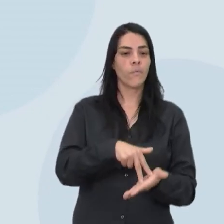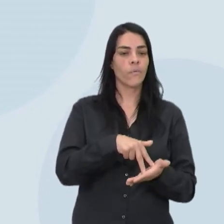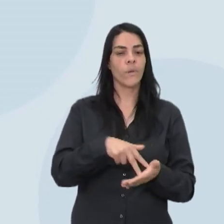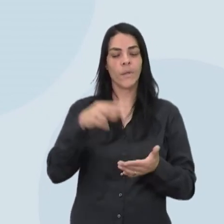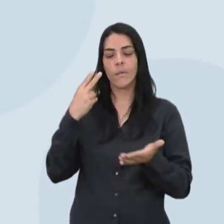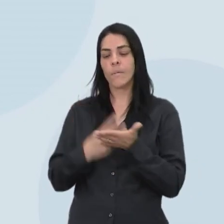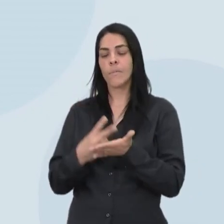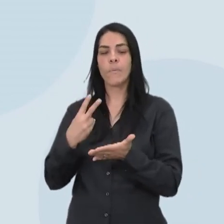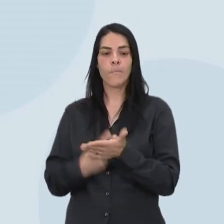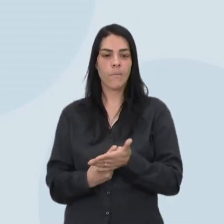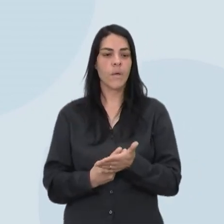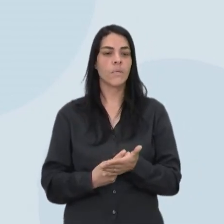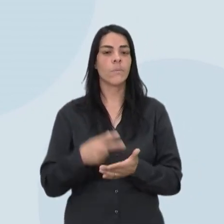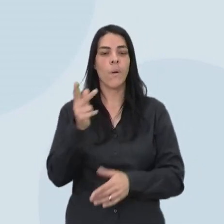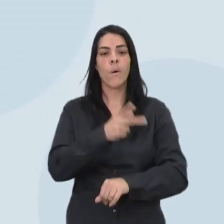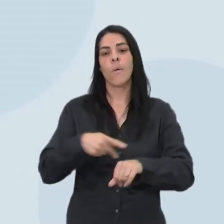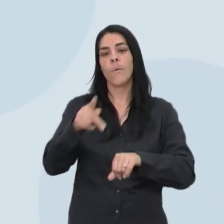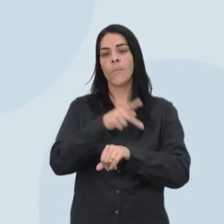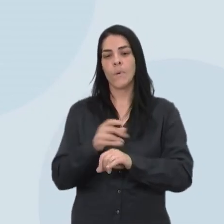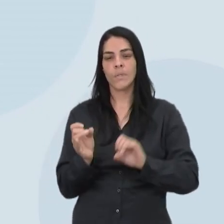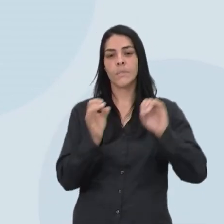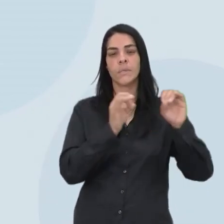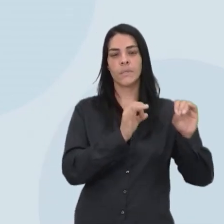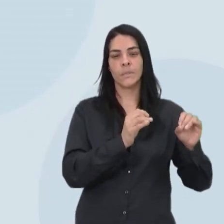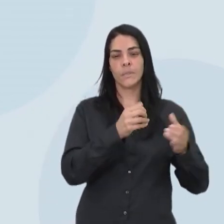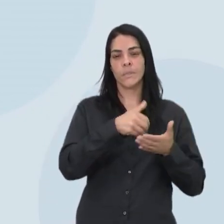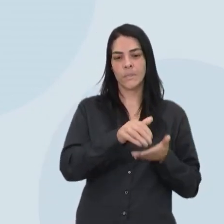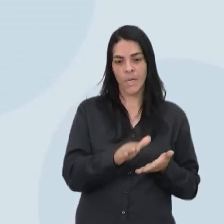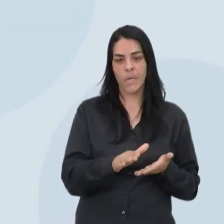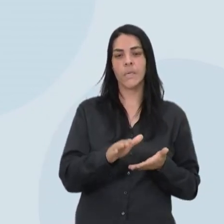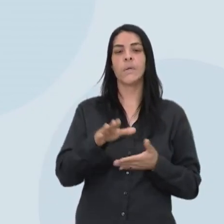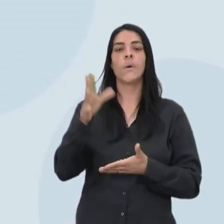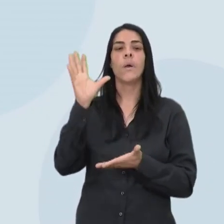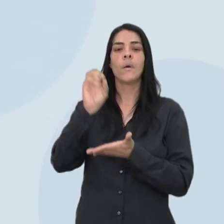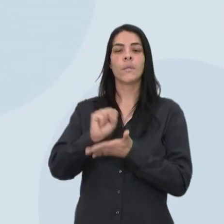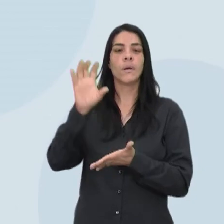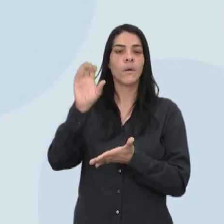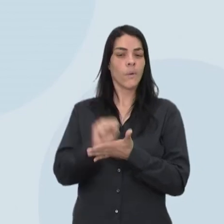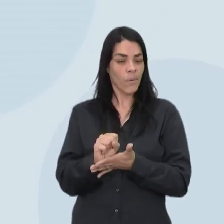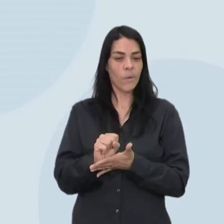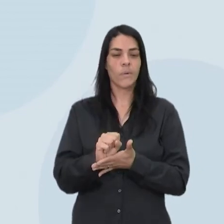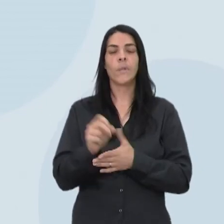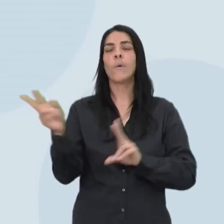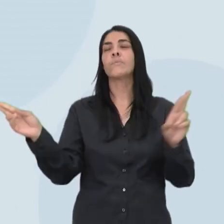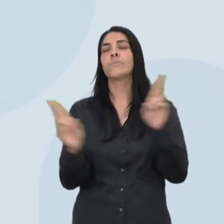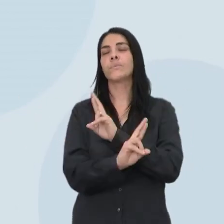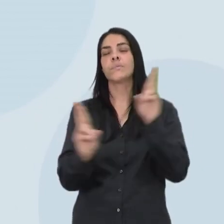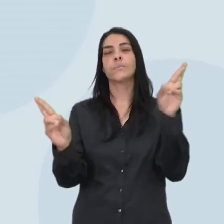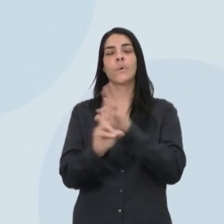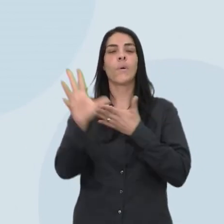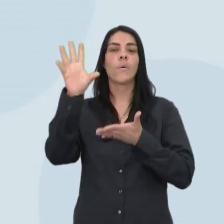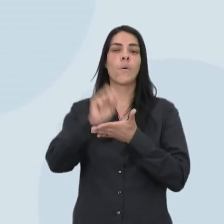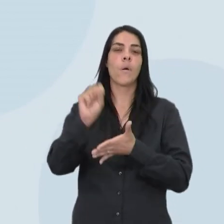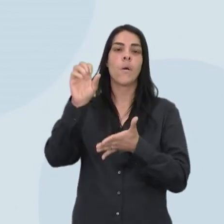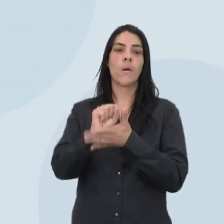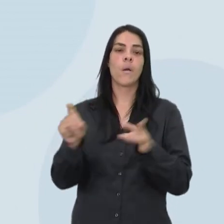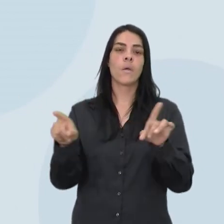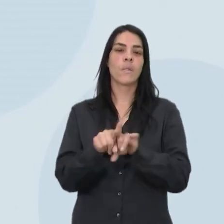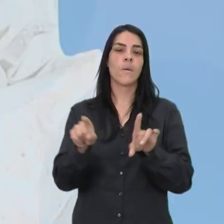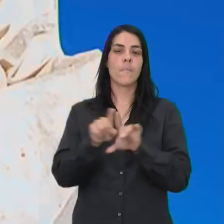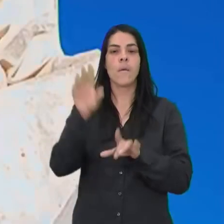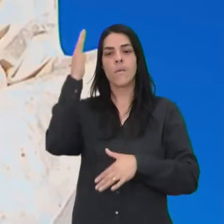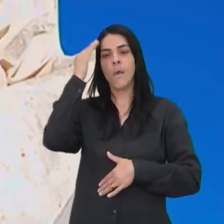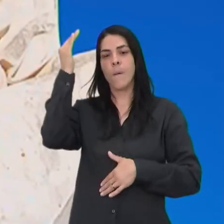ser colônia, acaba sendo uma forma aí de propagar a lógica das relações coloniais entre os saberes e modos de